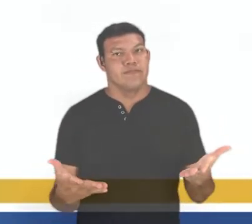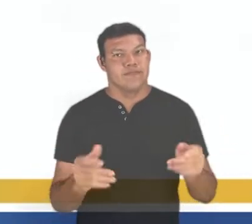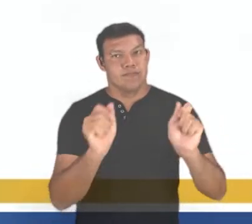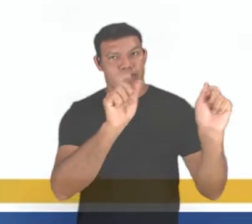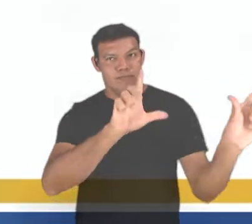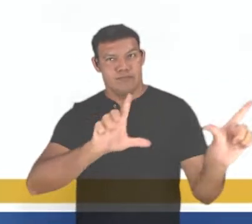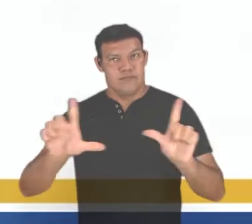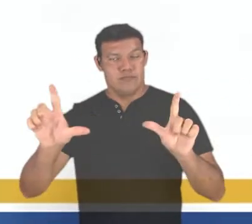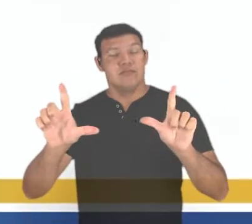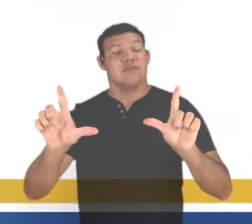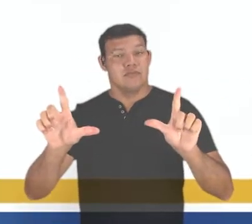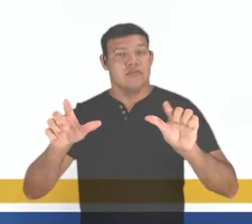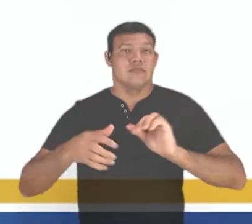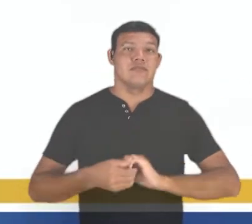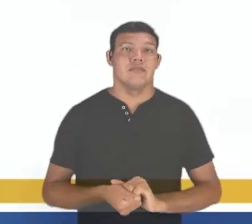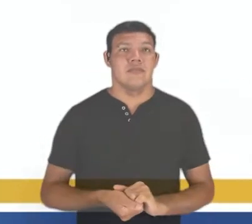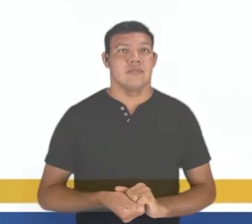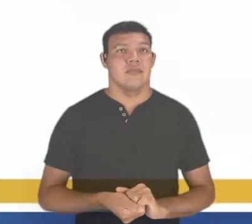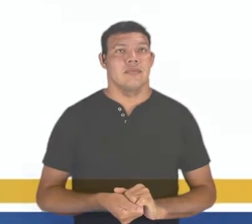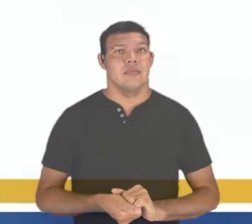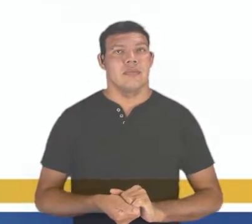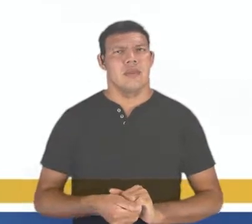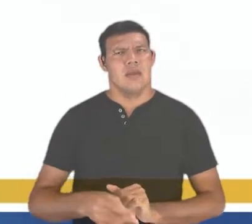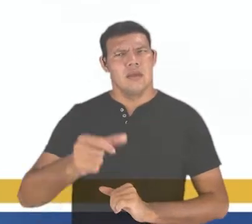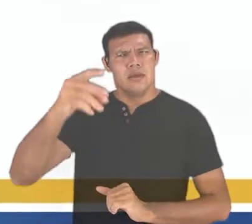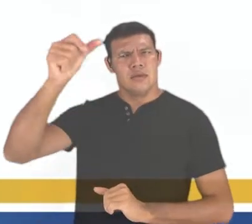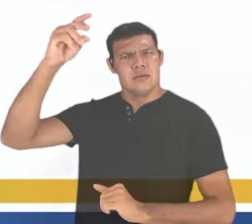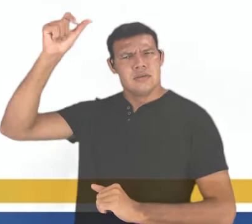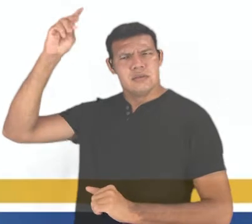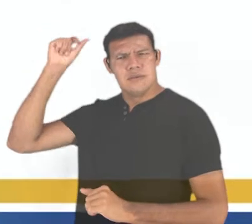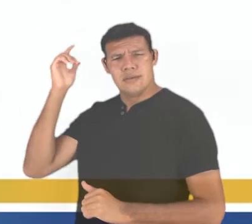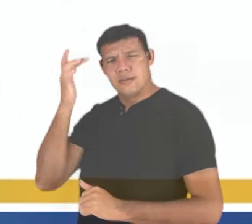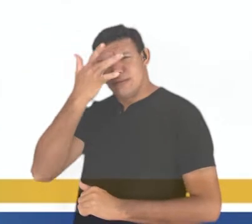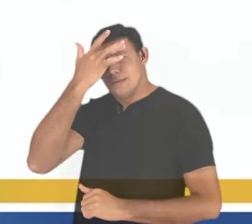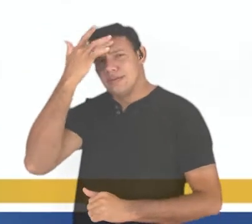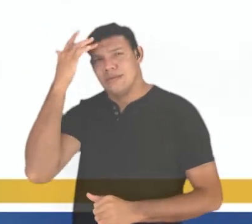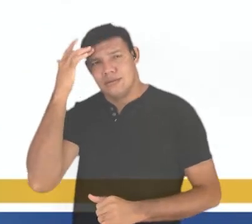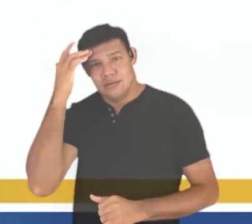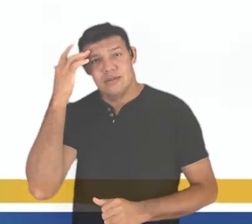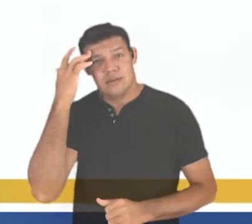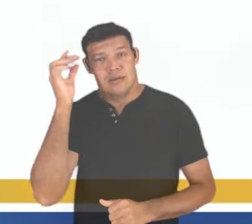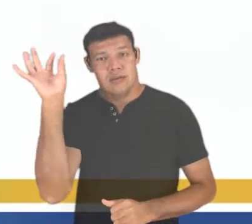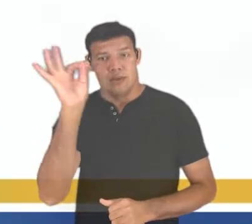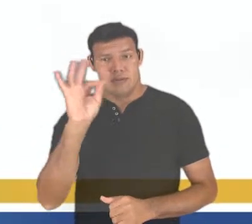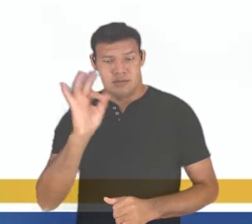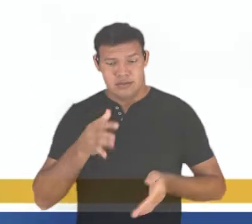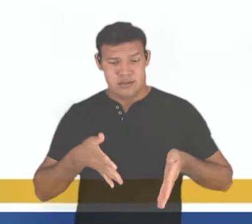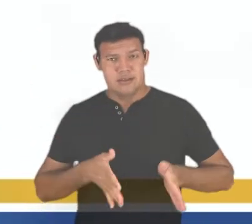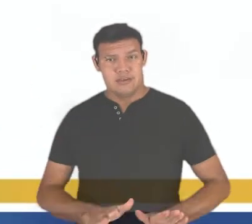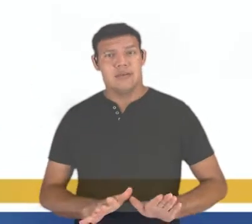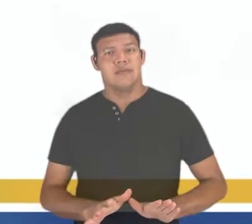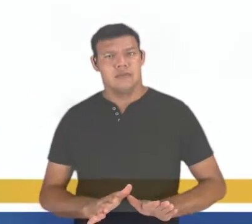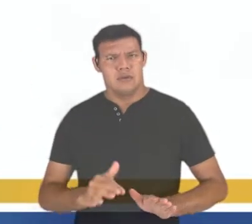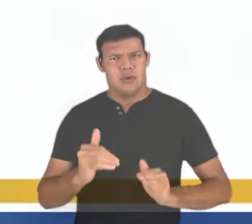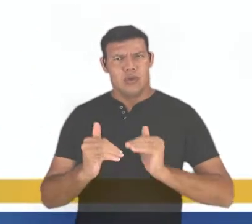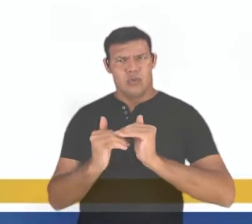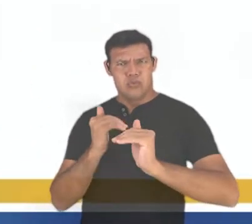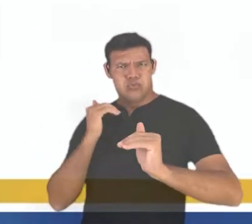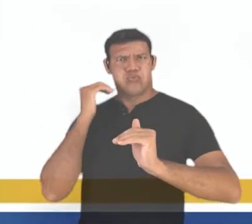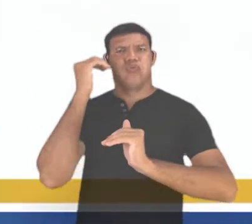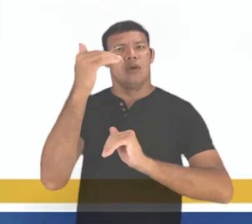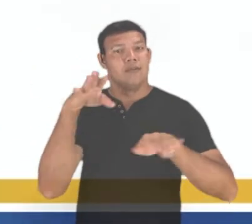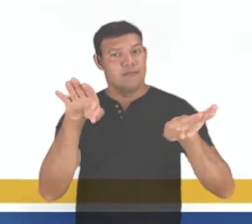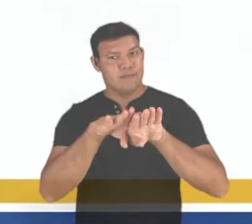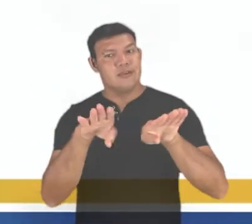estão visualizando aí. Como antigamente as pessoas, a taxa de natalidade também era elevada, mas morria-se muita